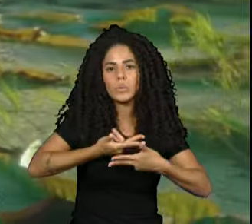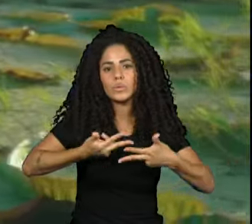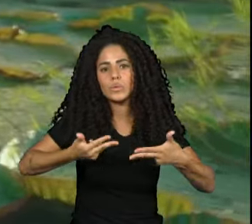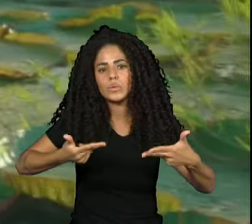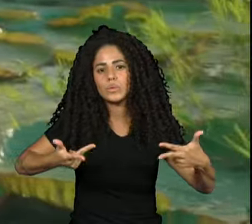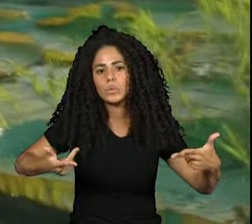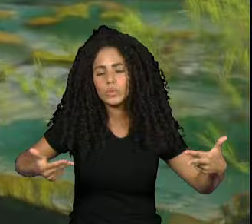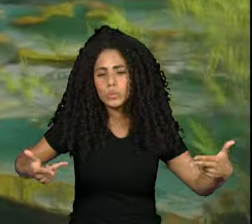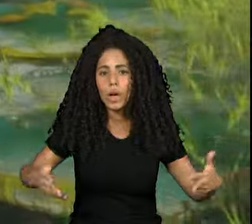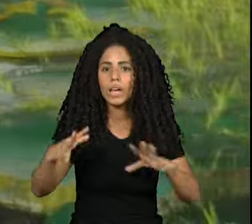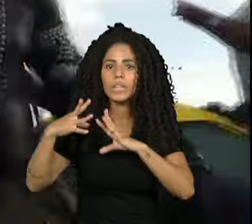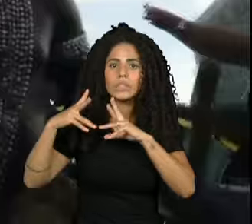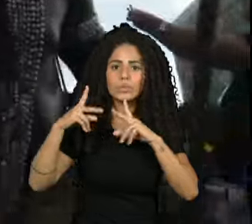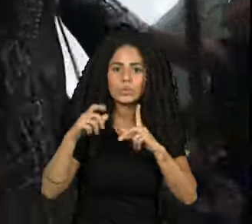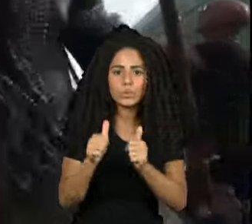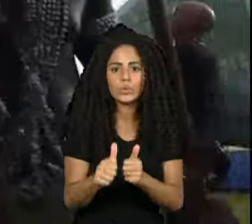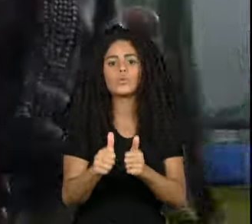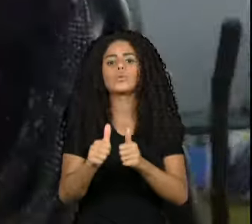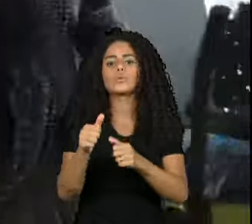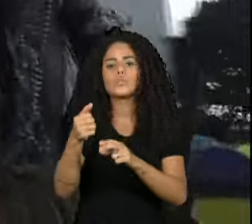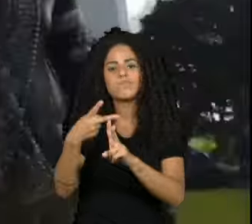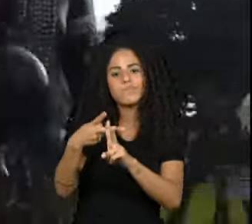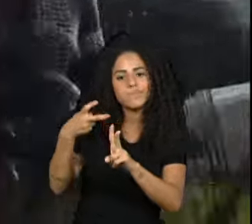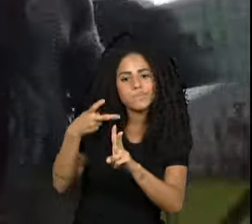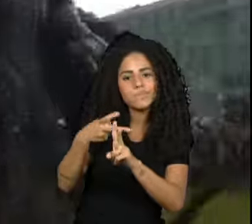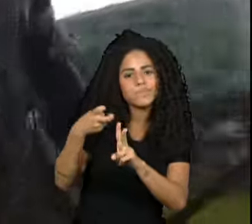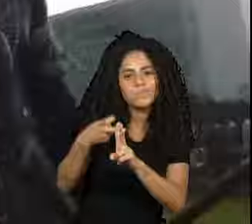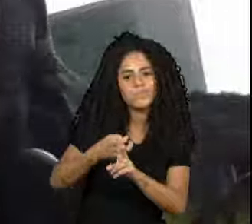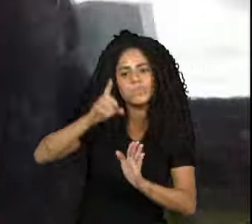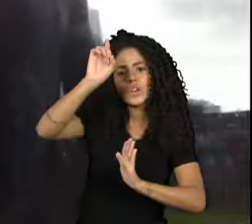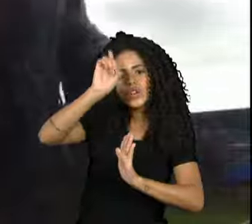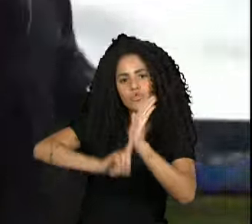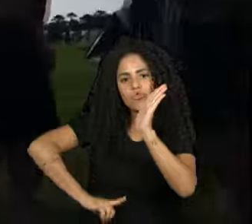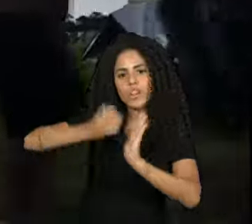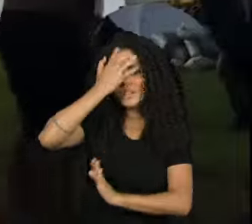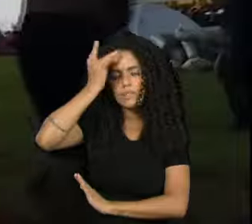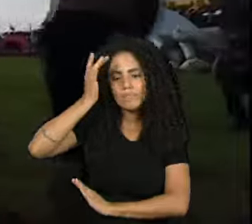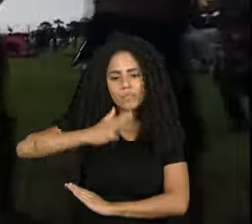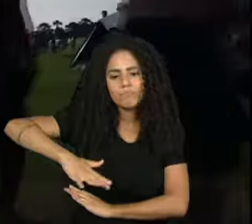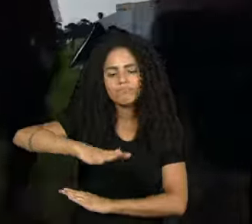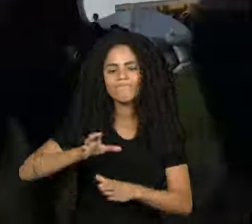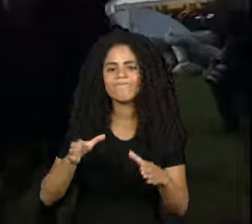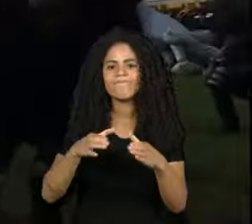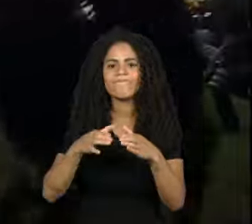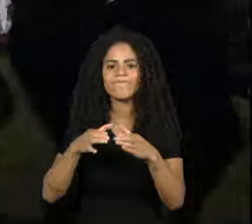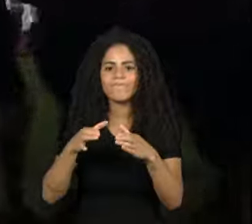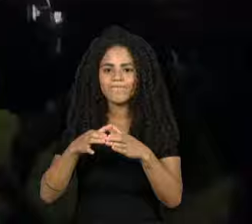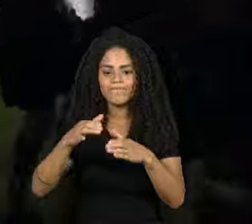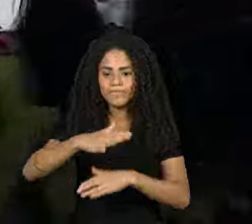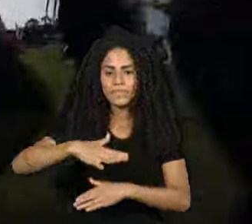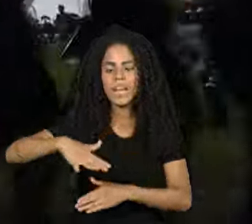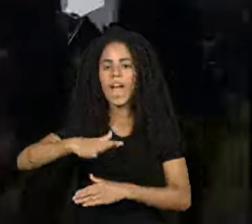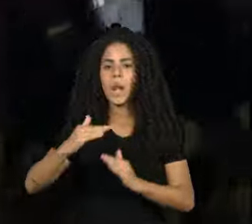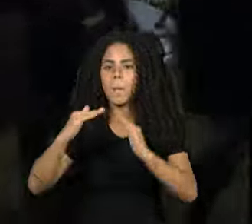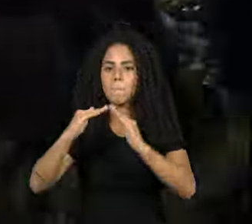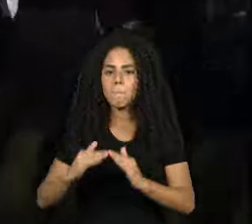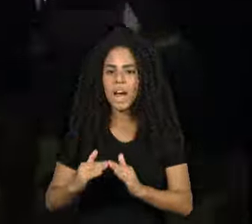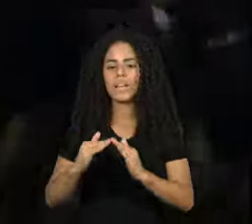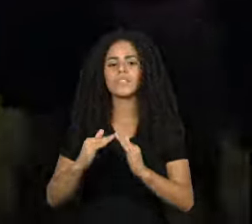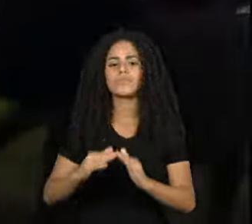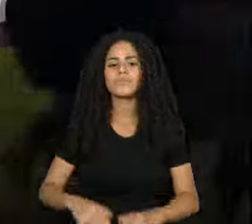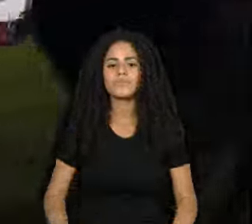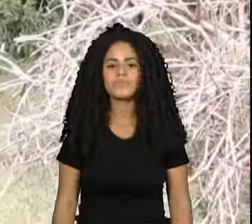urbana. Cortes na FUNAI afetam direitos dos povos indígenas, como demarcação e fiscalização